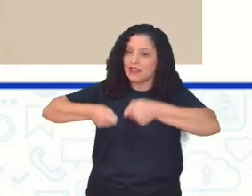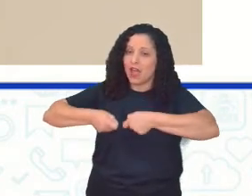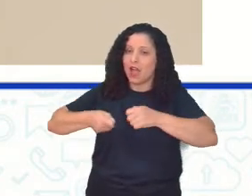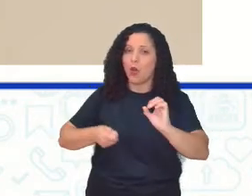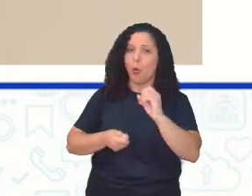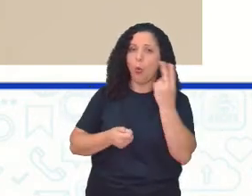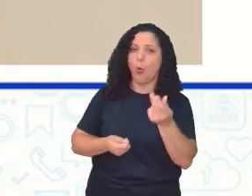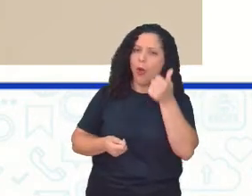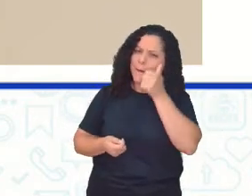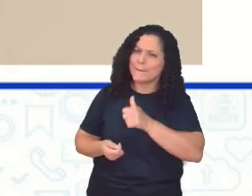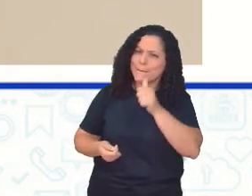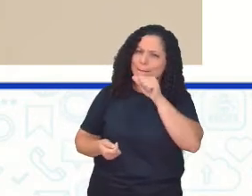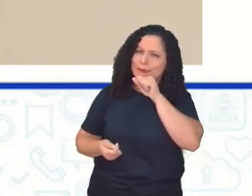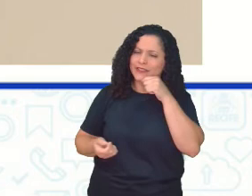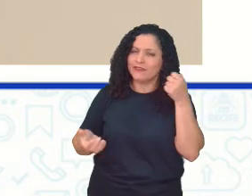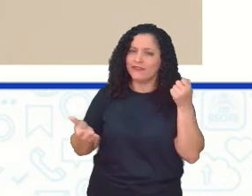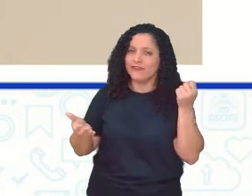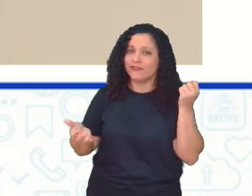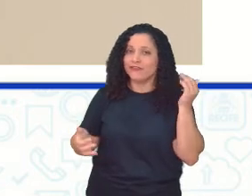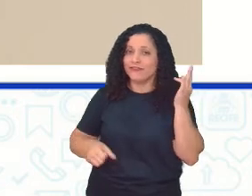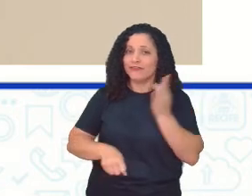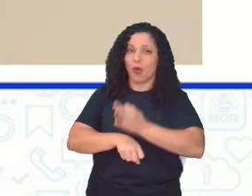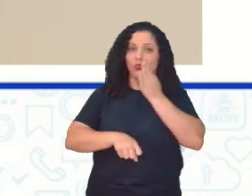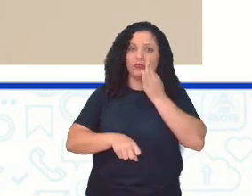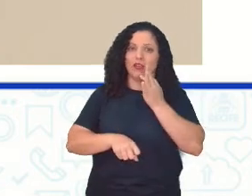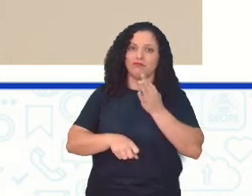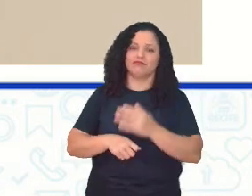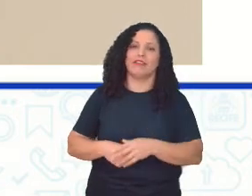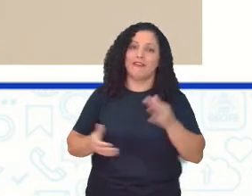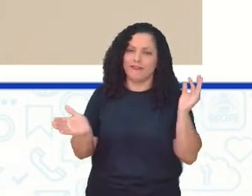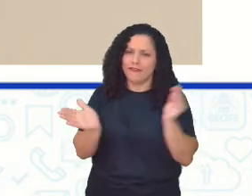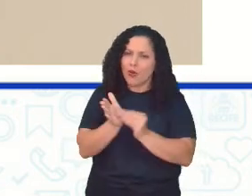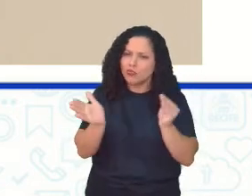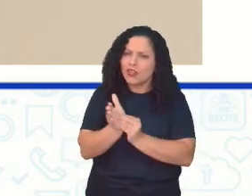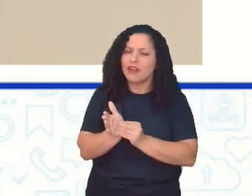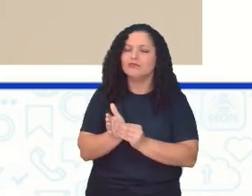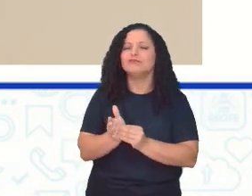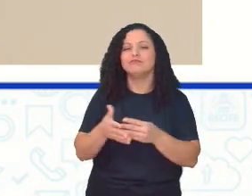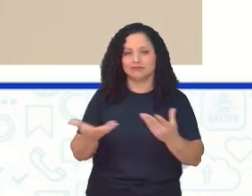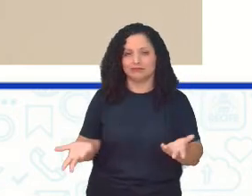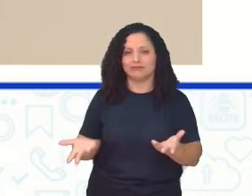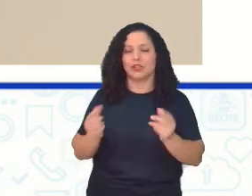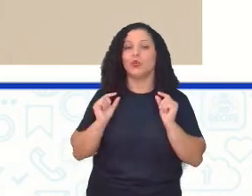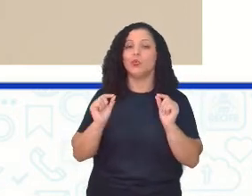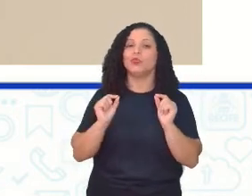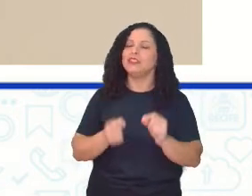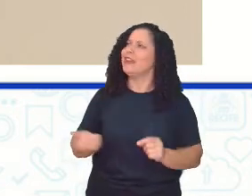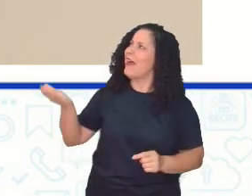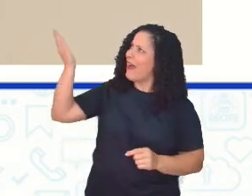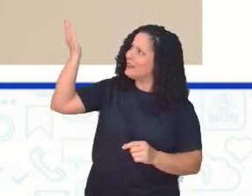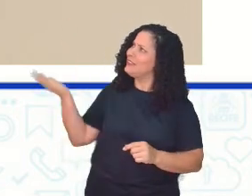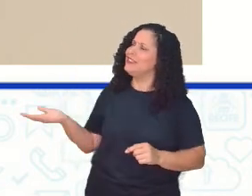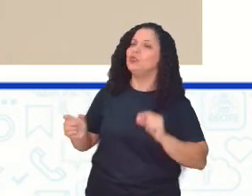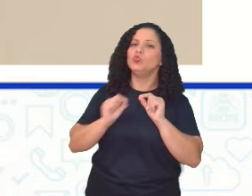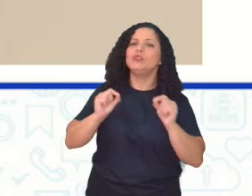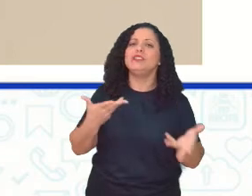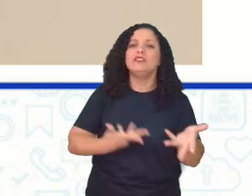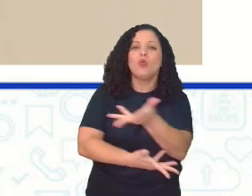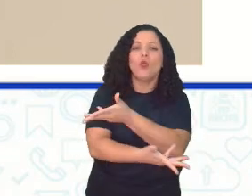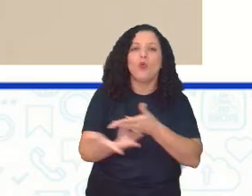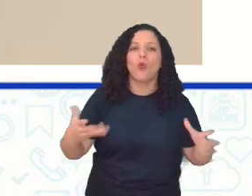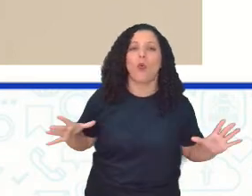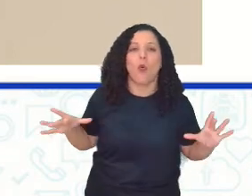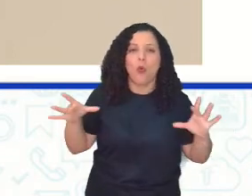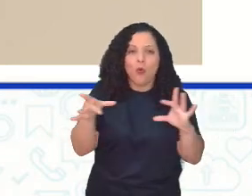mãe. Se a construção da frase fosse outra, poderia ser, Poderia ser, né? professora. Mas nesse caso, Pois gente, é. qual é? A gente